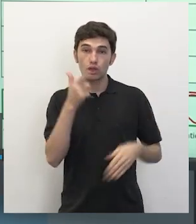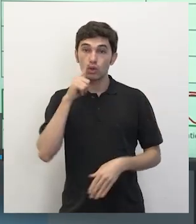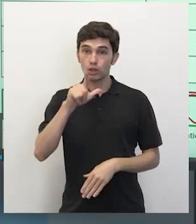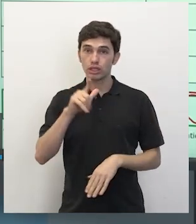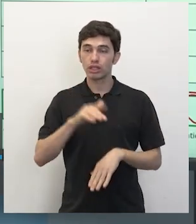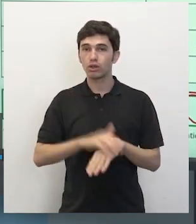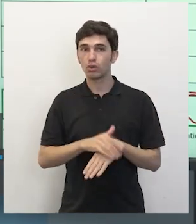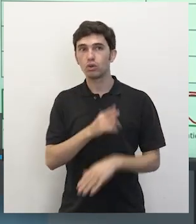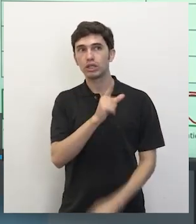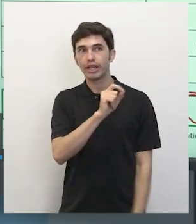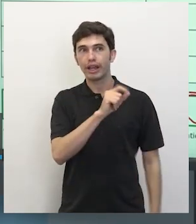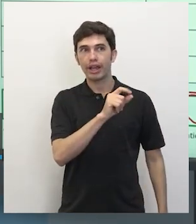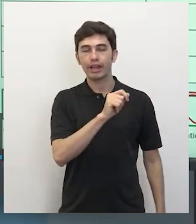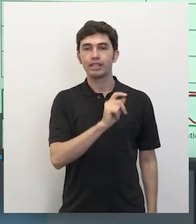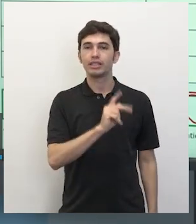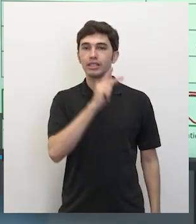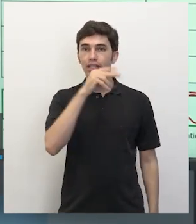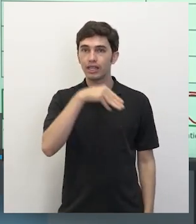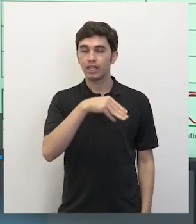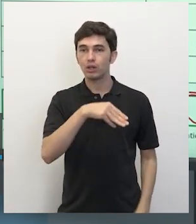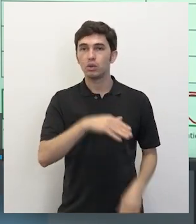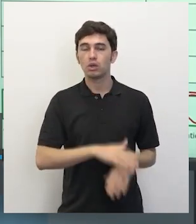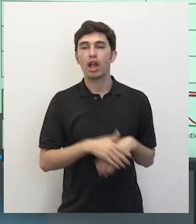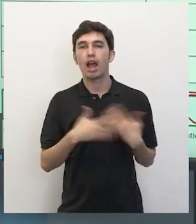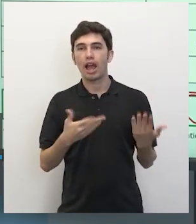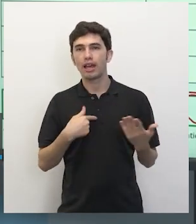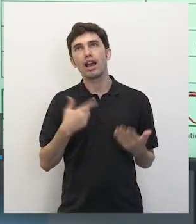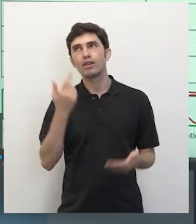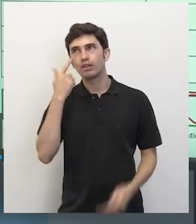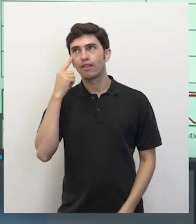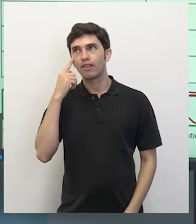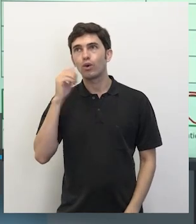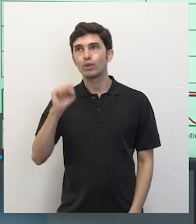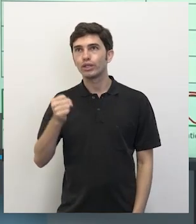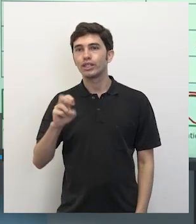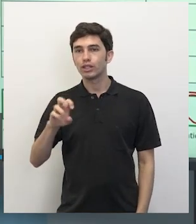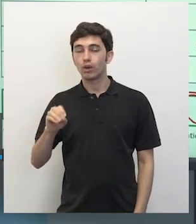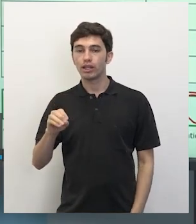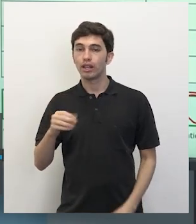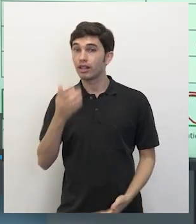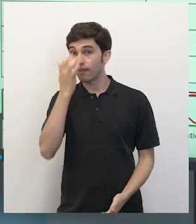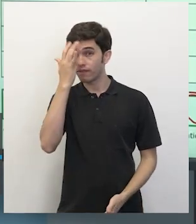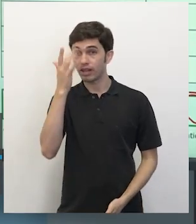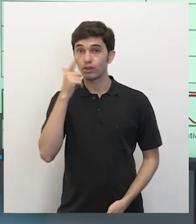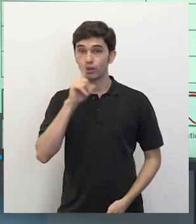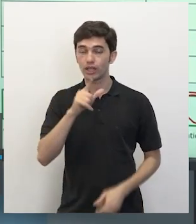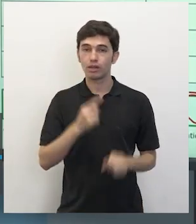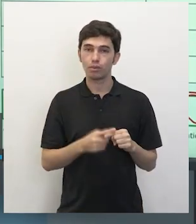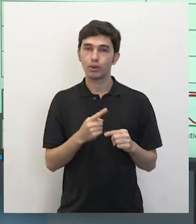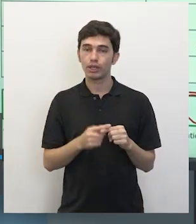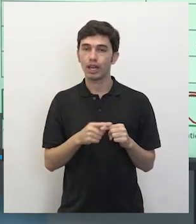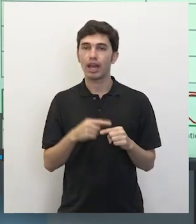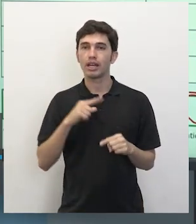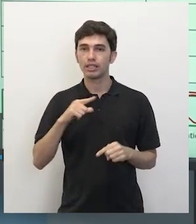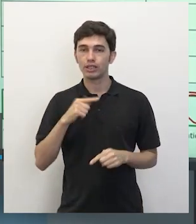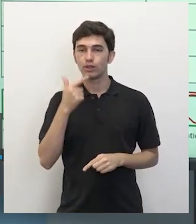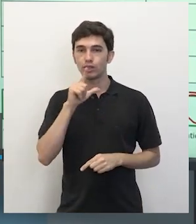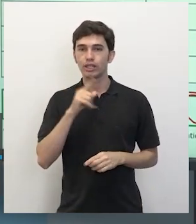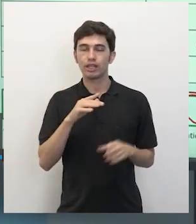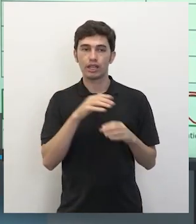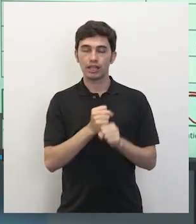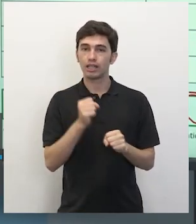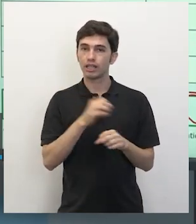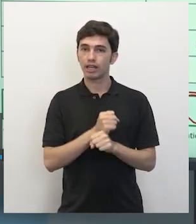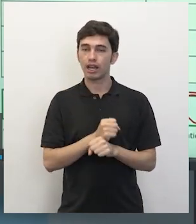farinha? 850. Tranquilo, né? Então, a gente cria um mecanismo algébrico, tá? E a álgebra